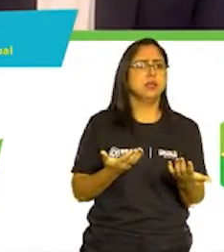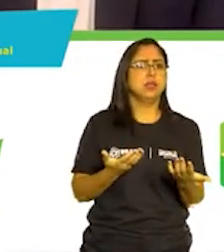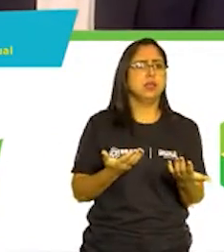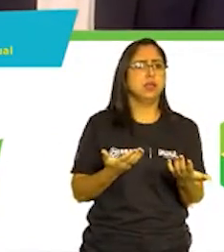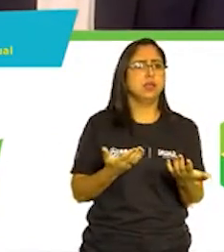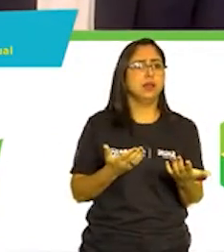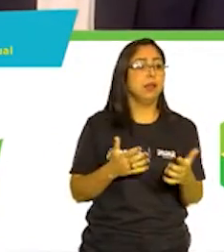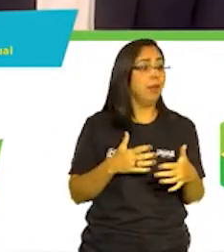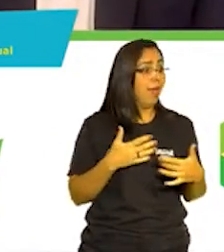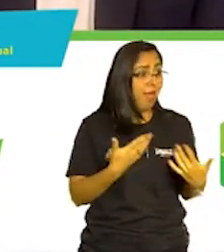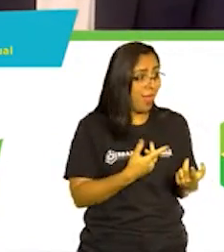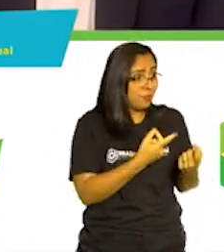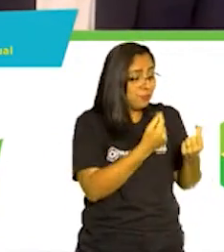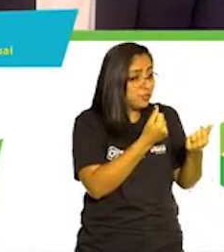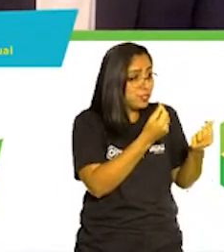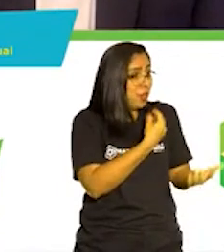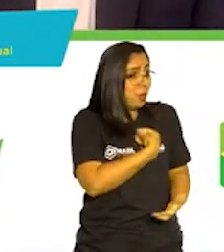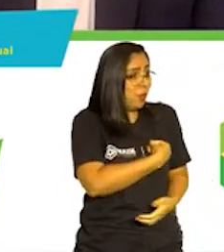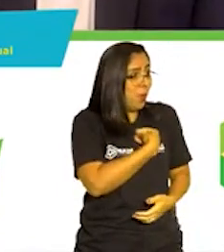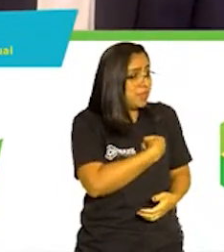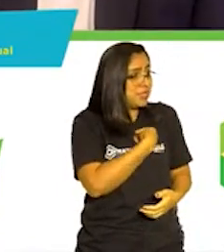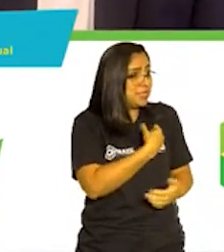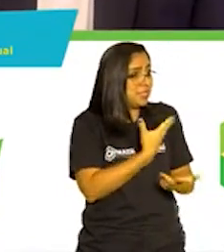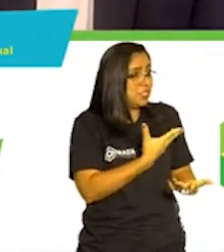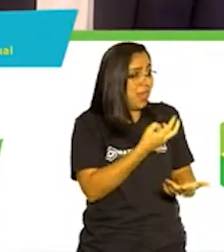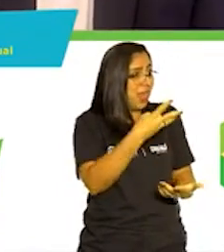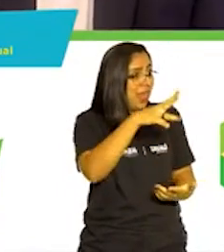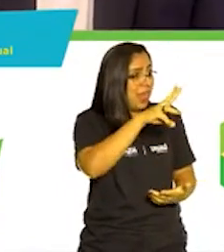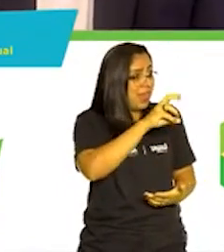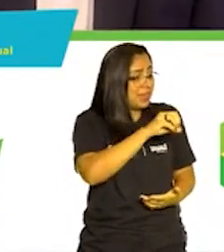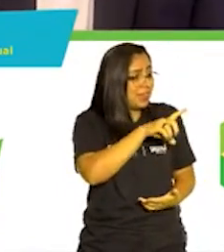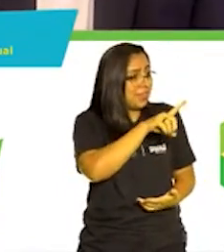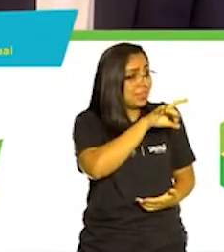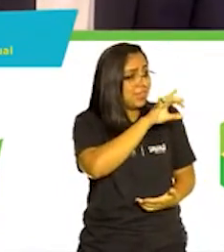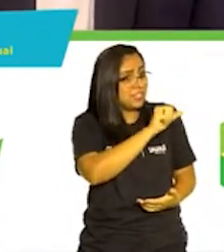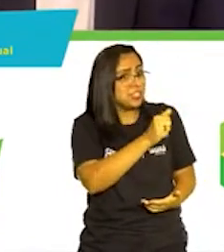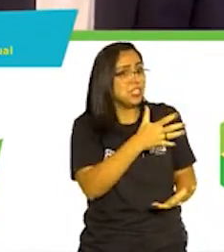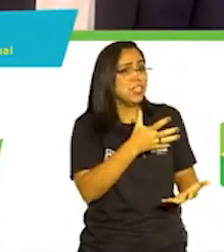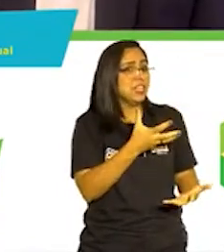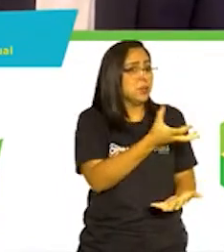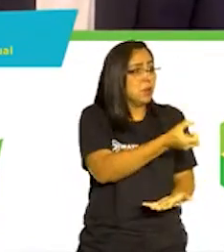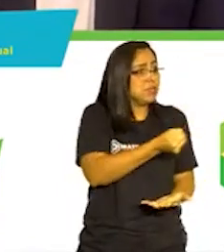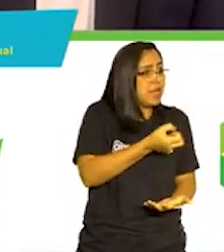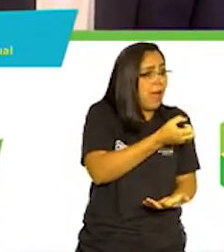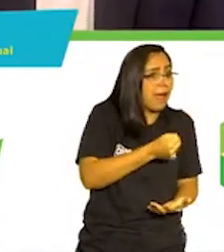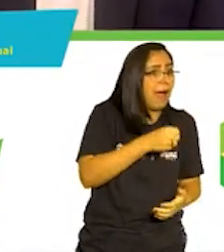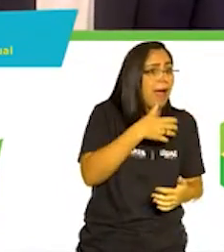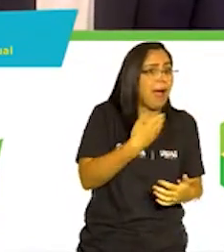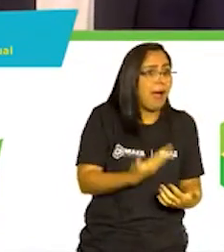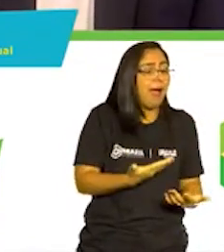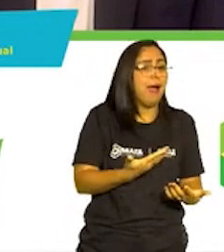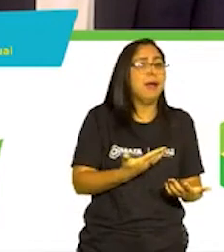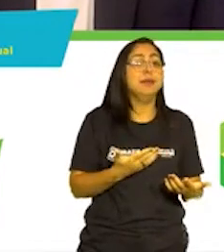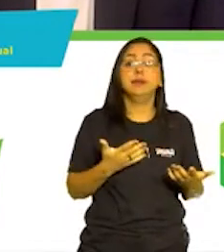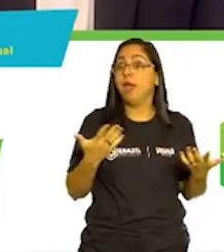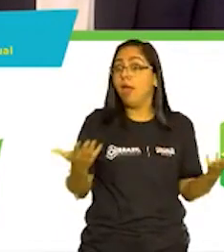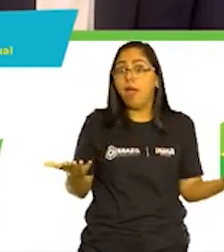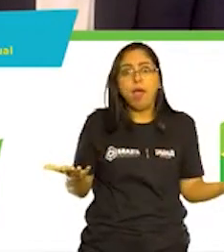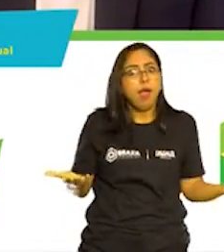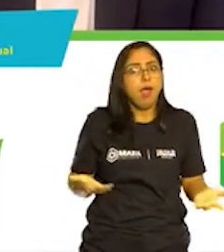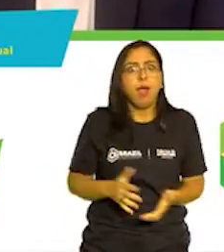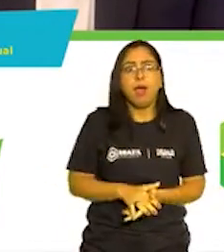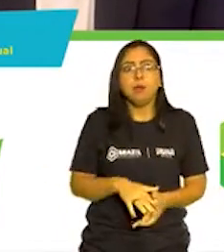um dinheiro que nem existe, né? Só depois de 30 dias você pode sacar, caiu. É surreal. Não, caiu a nossa rede